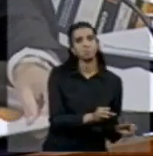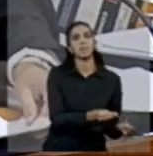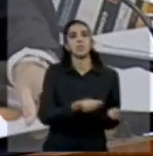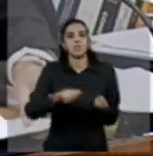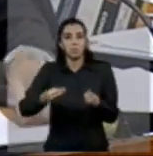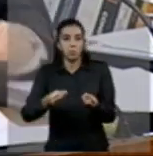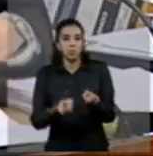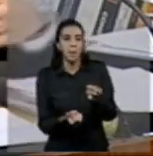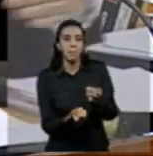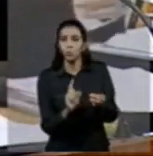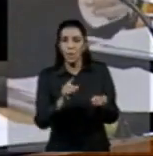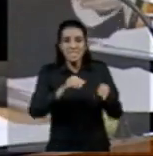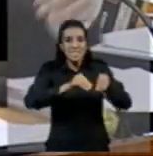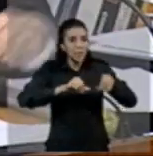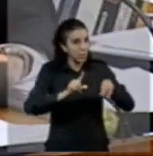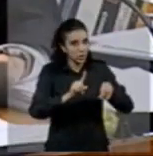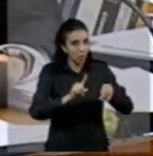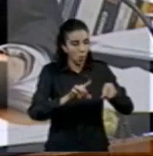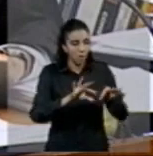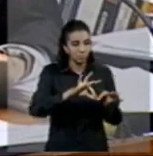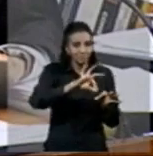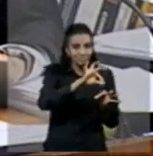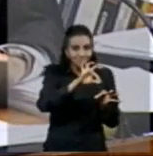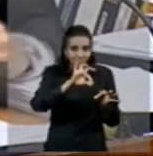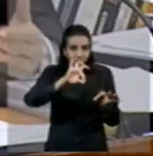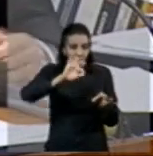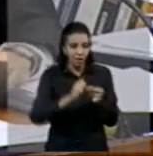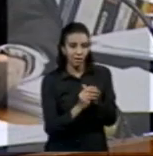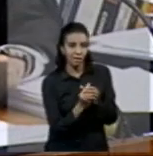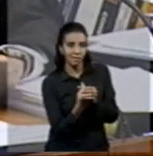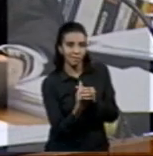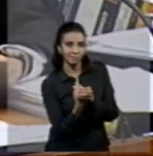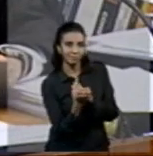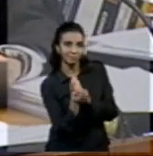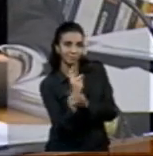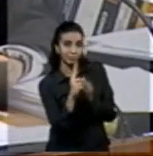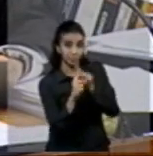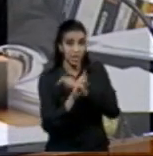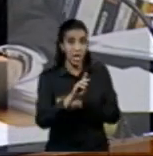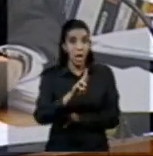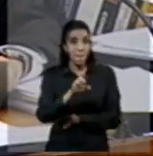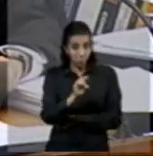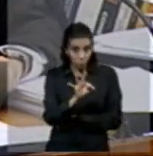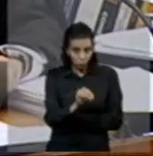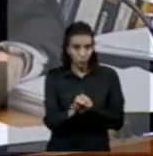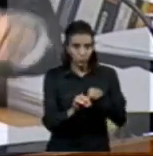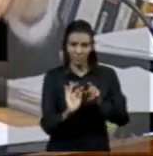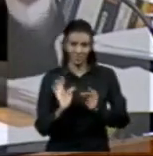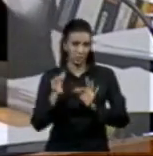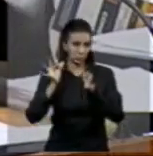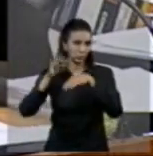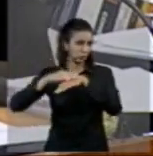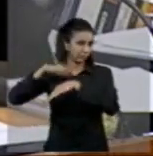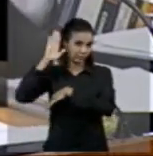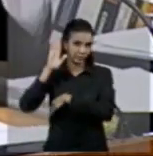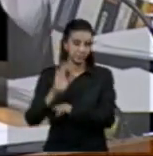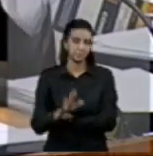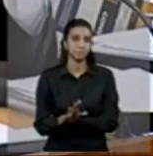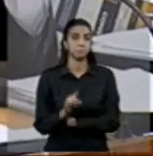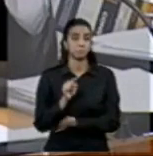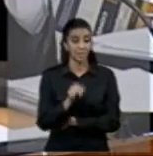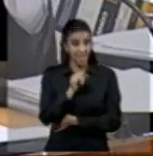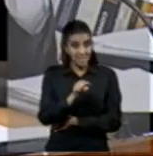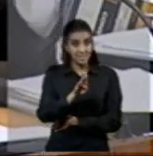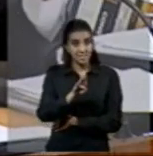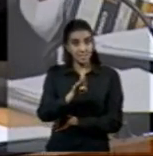Não se utiliza semente, já é uma tecnologia mais avançada. Esses